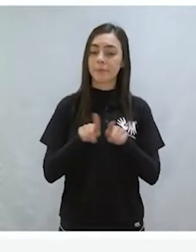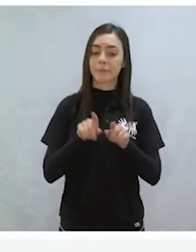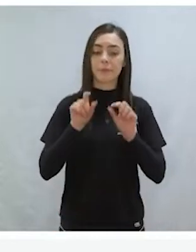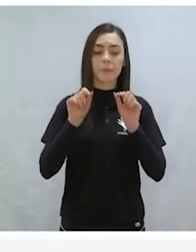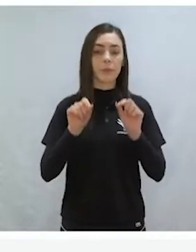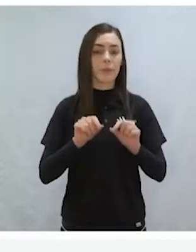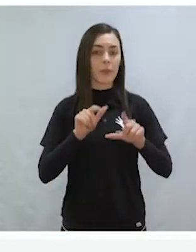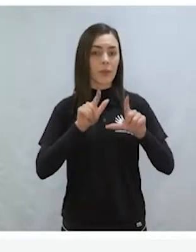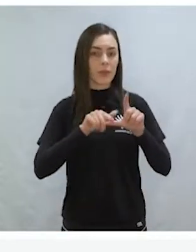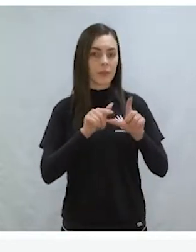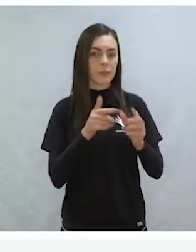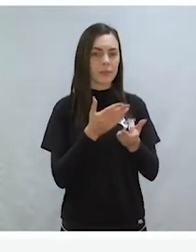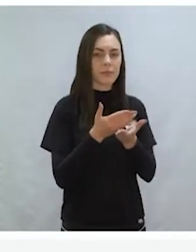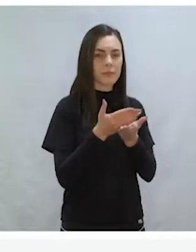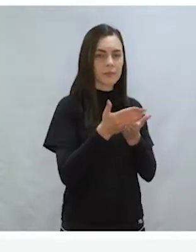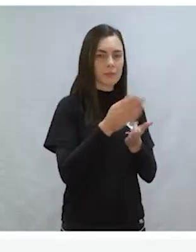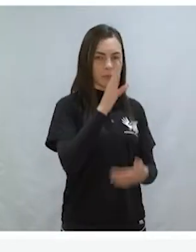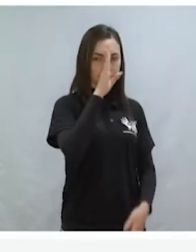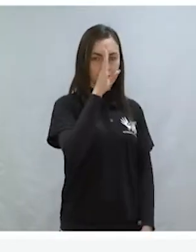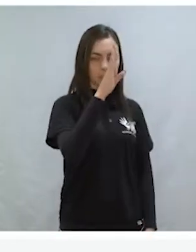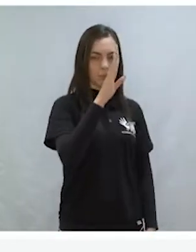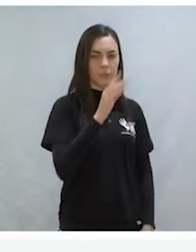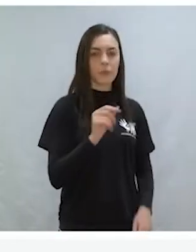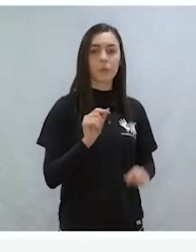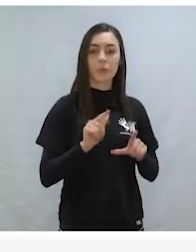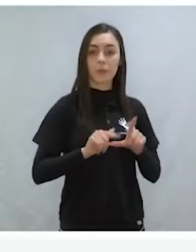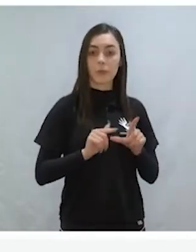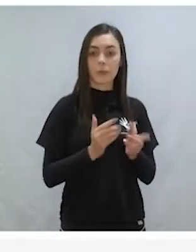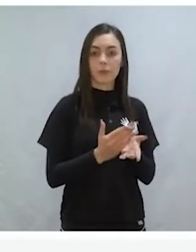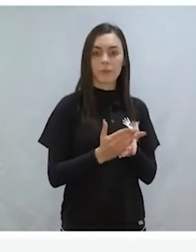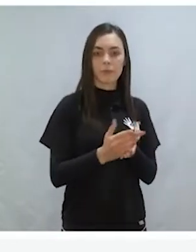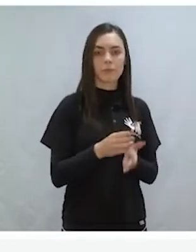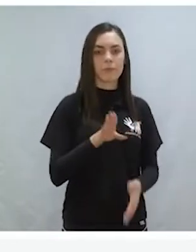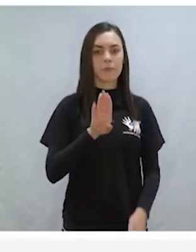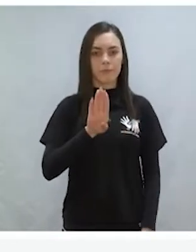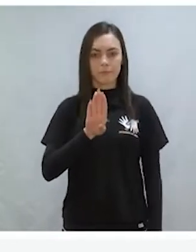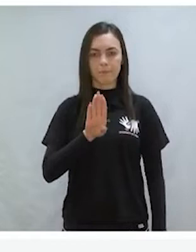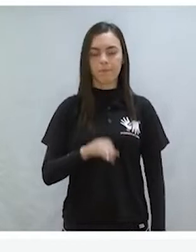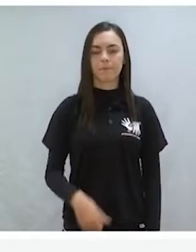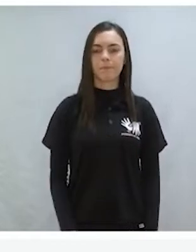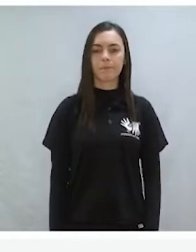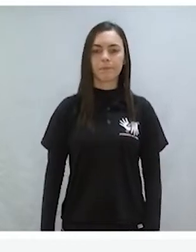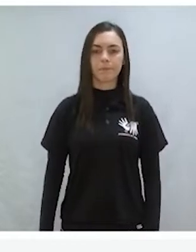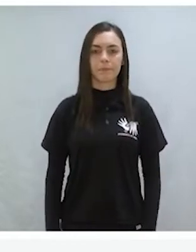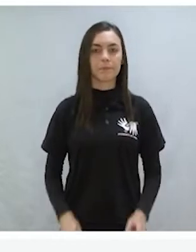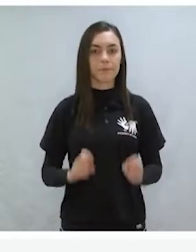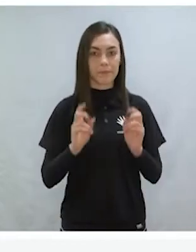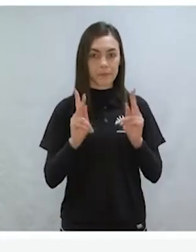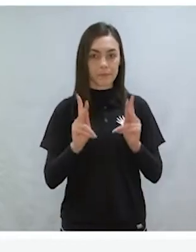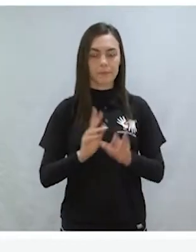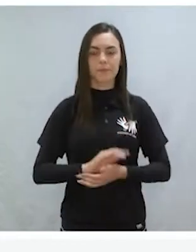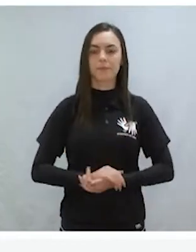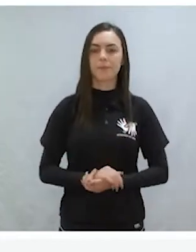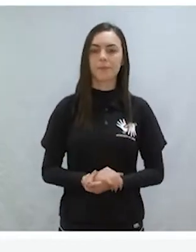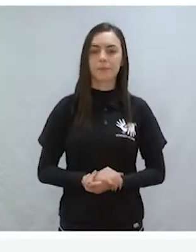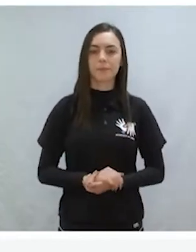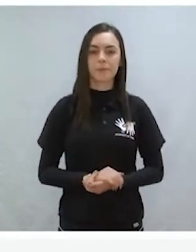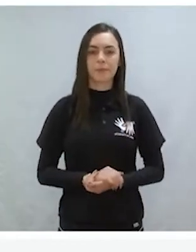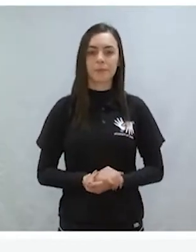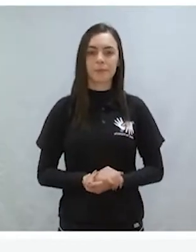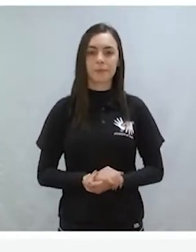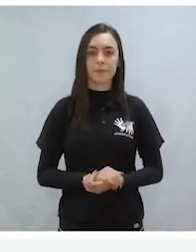o destaque para aquela que começa. A letra inicial é a letra B, ok? Muito